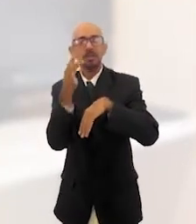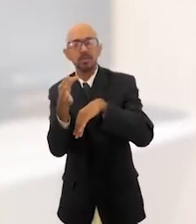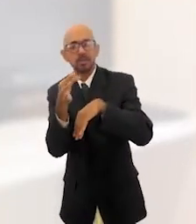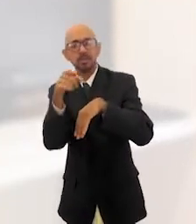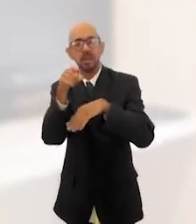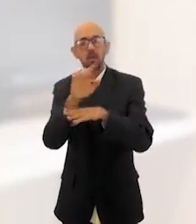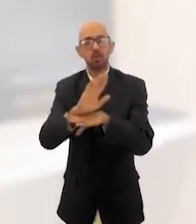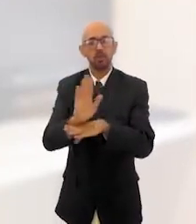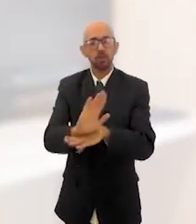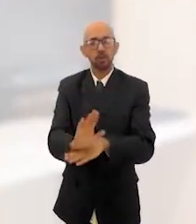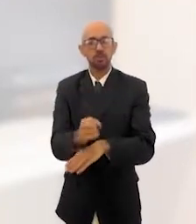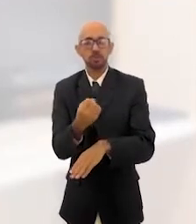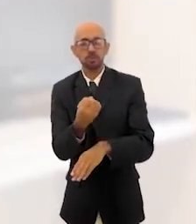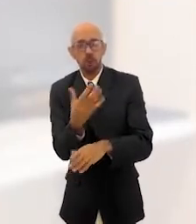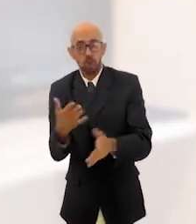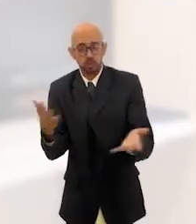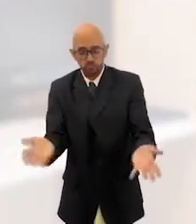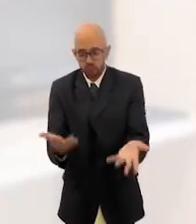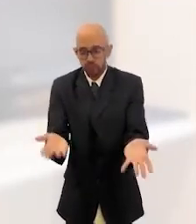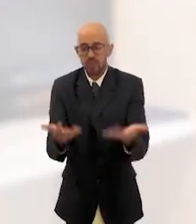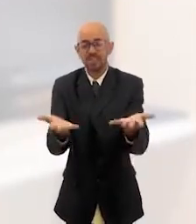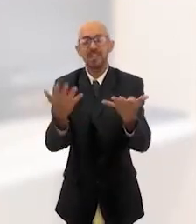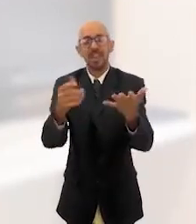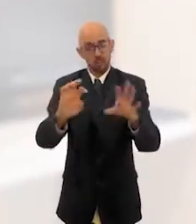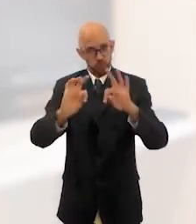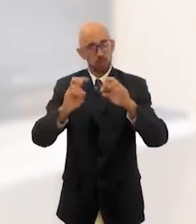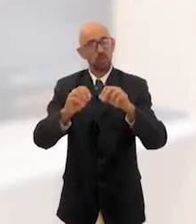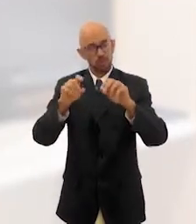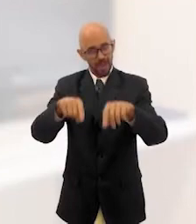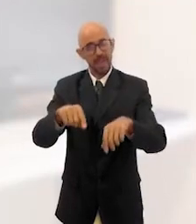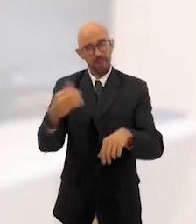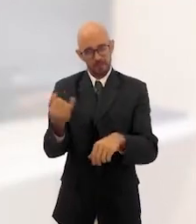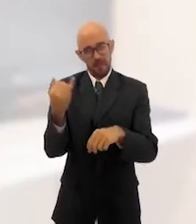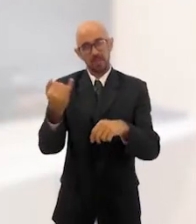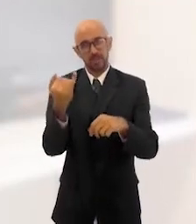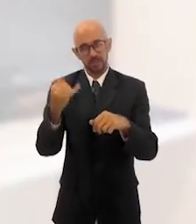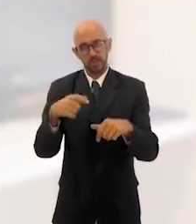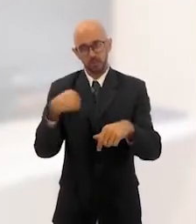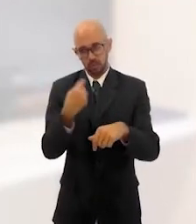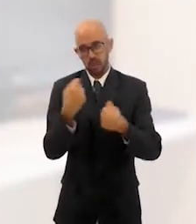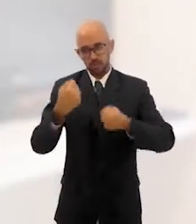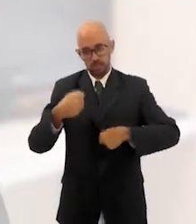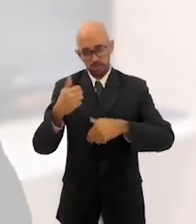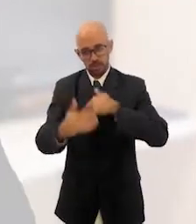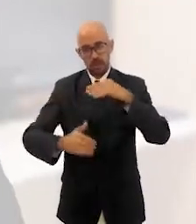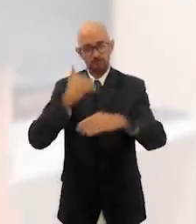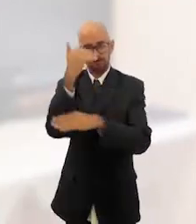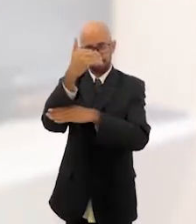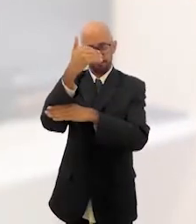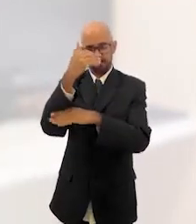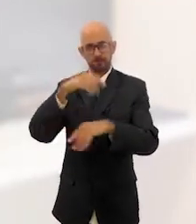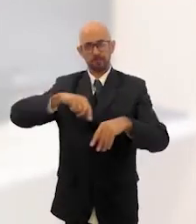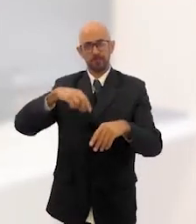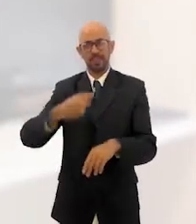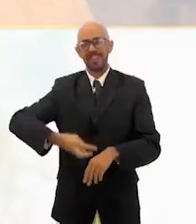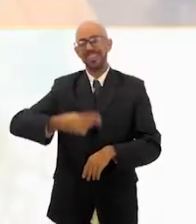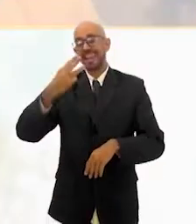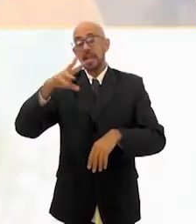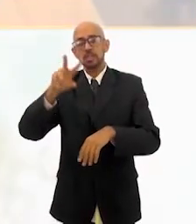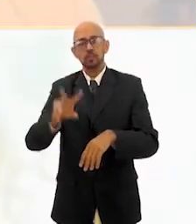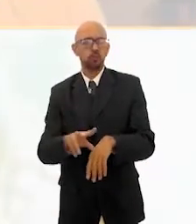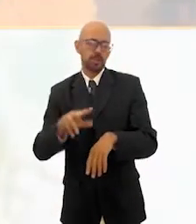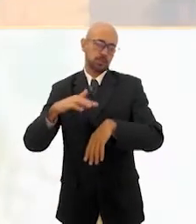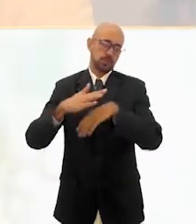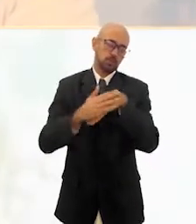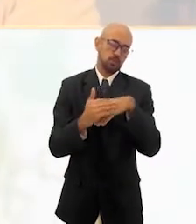bons filmes, filmes que joguem para cima. Então, tudo isso é muito importante. E a gente teve que vencer, teve que ser o triplo do carinho, o triplo